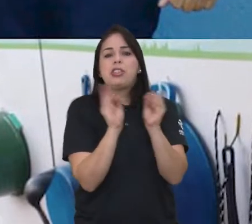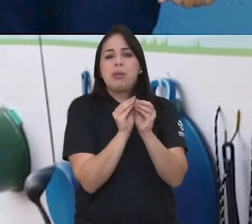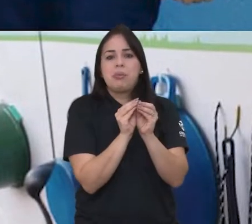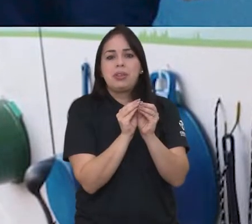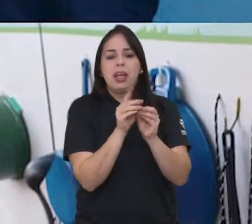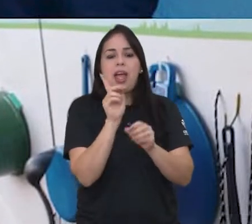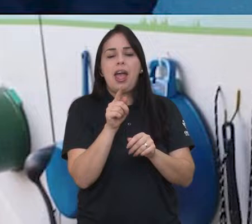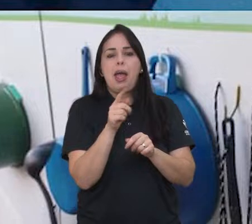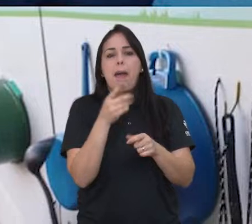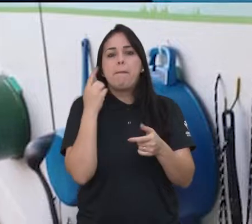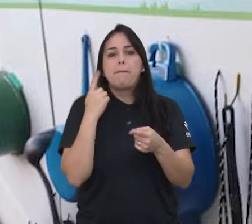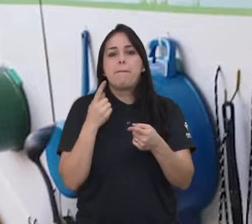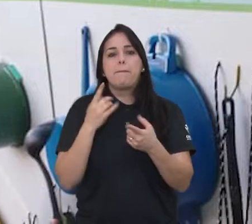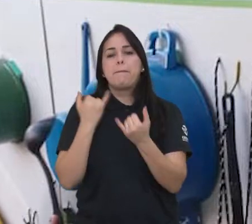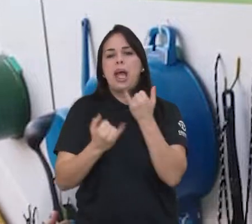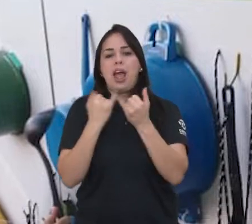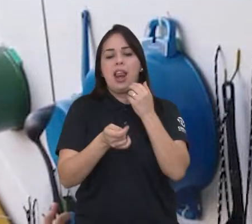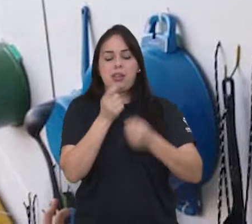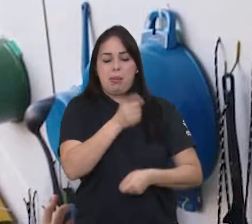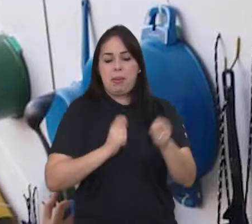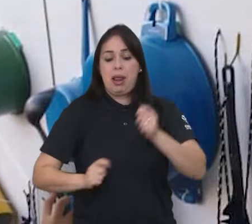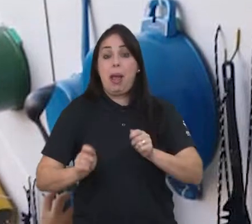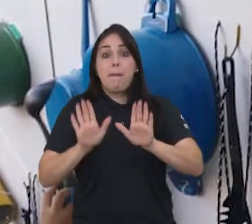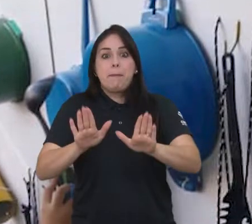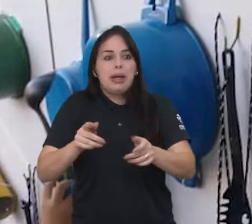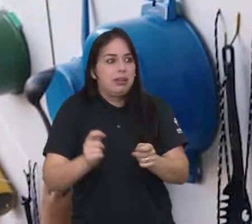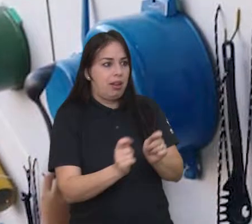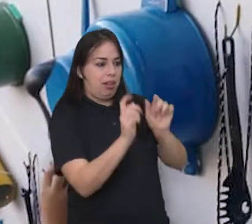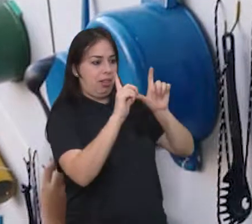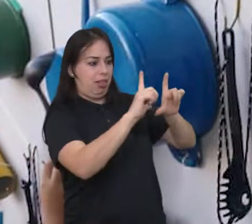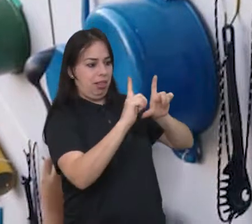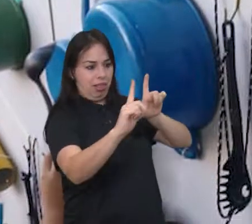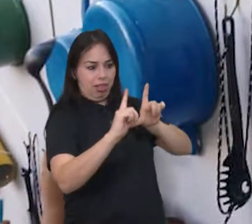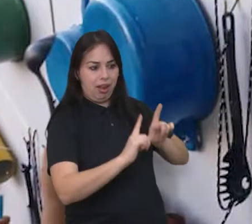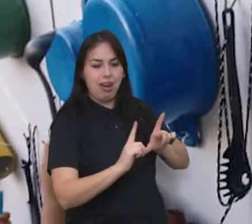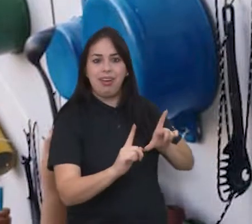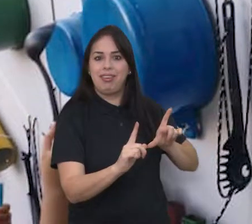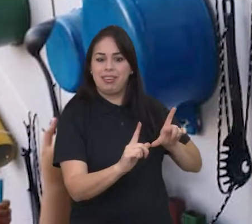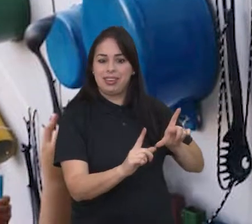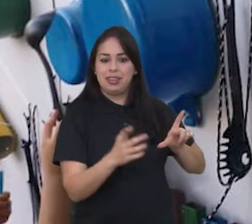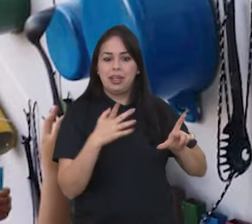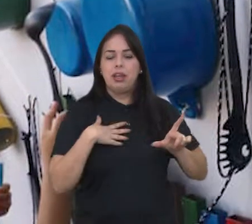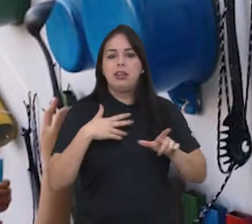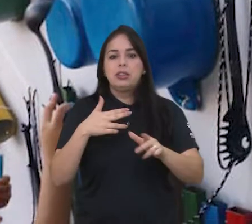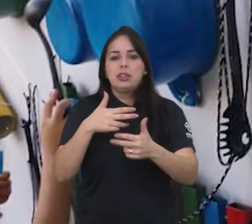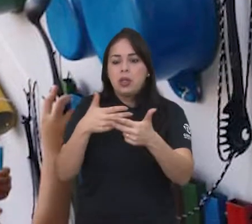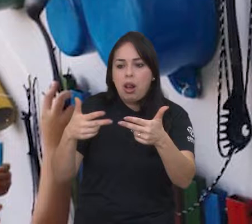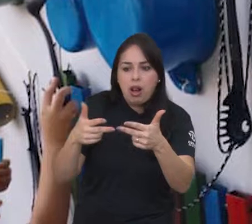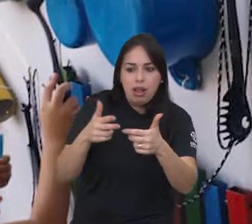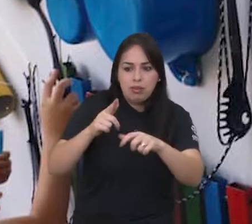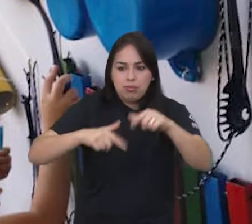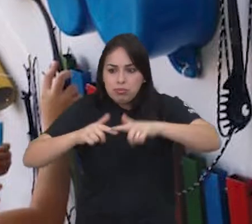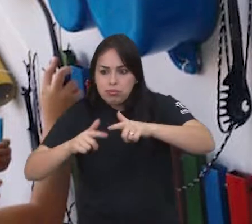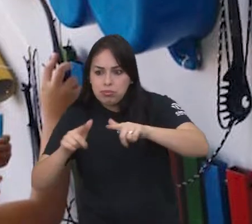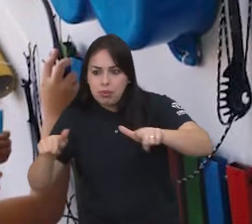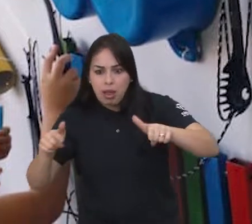é uma bateria na parede. Você pega diversos objetos que pode produzir sons, inclusive